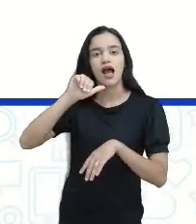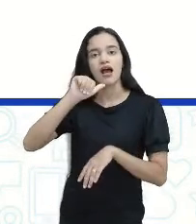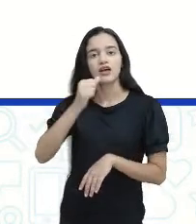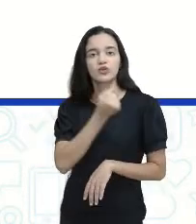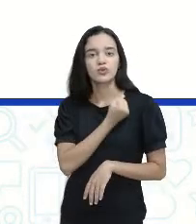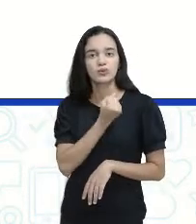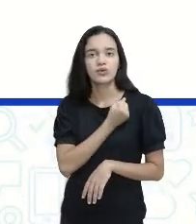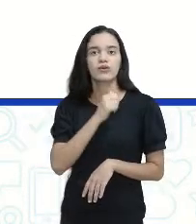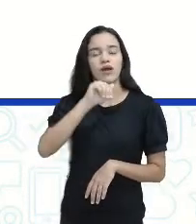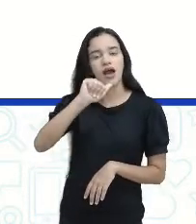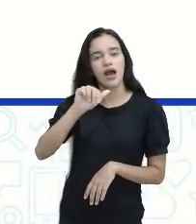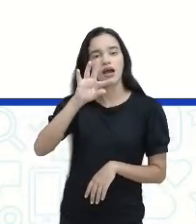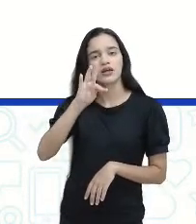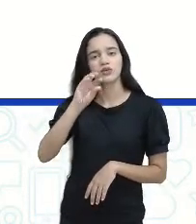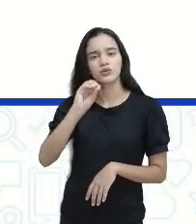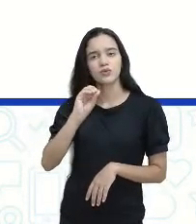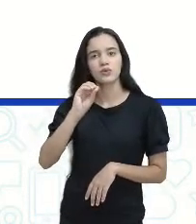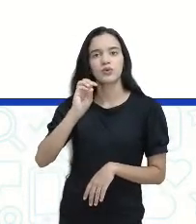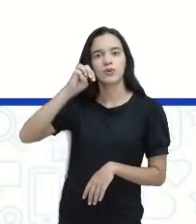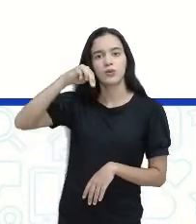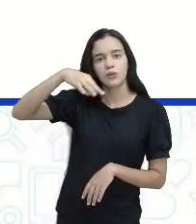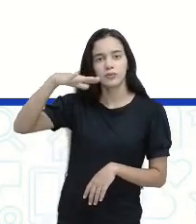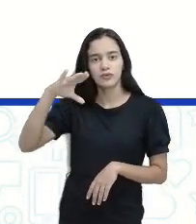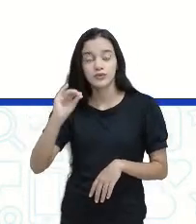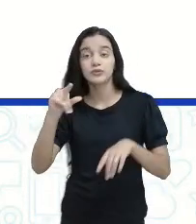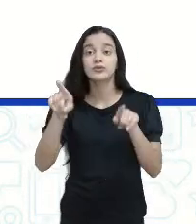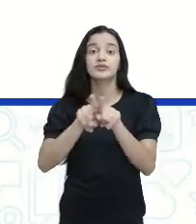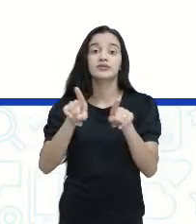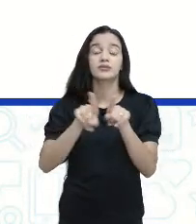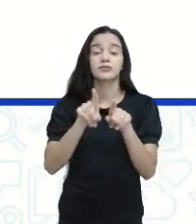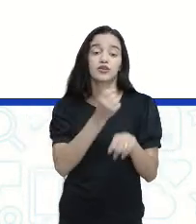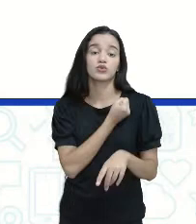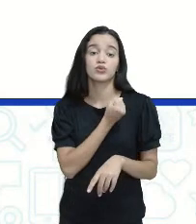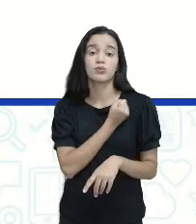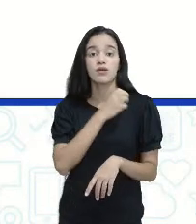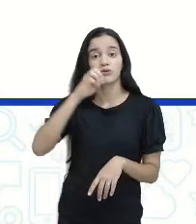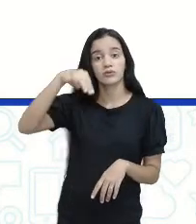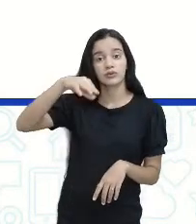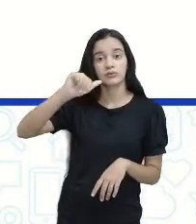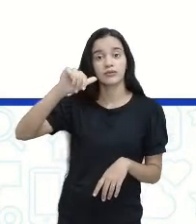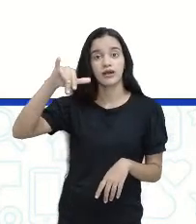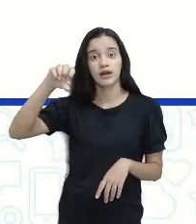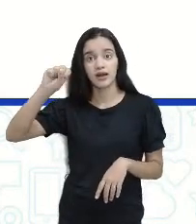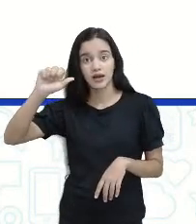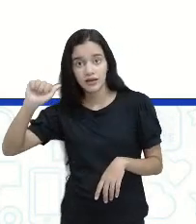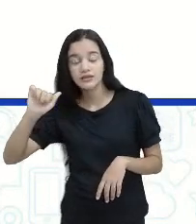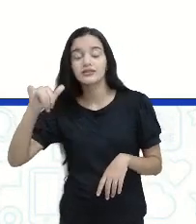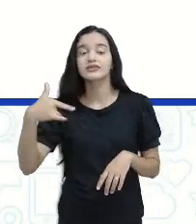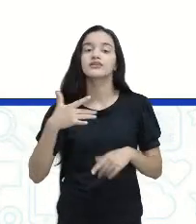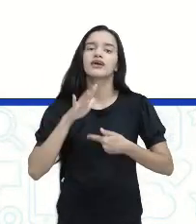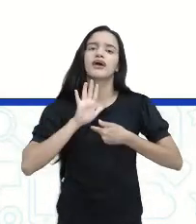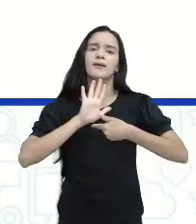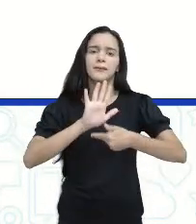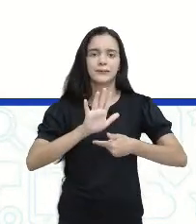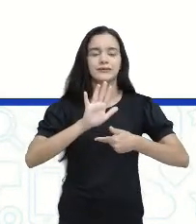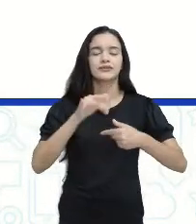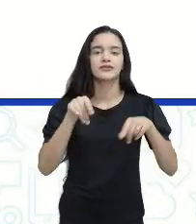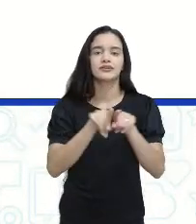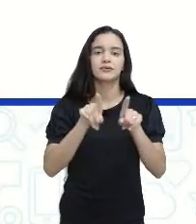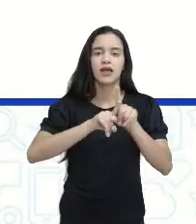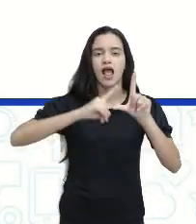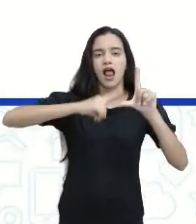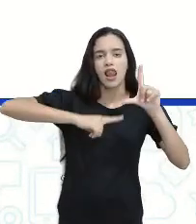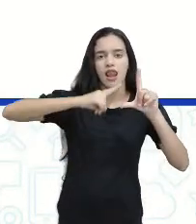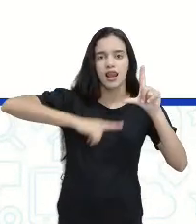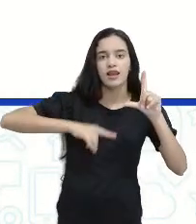A, sempre na parte superior aí. O X está representando o elemento químico que está sendo representado. E a letra Z,